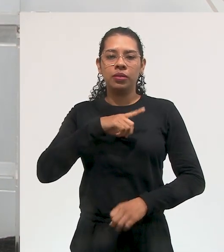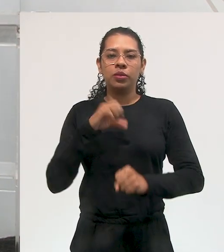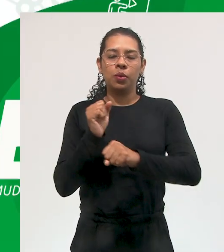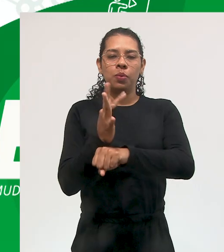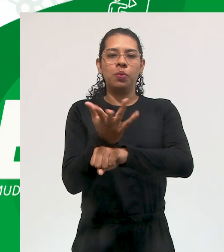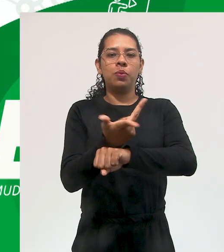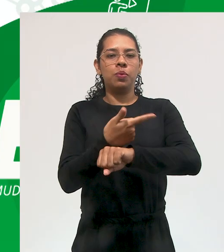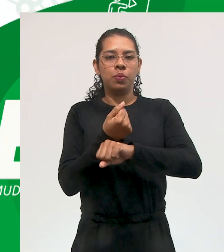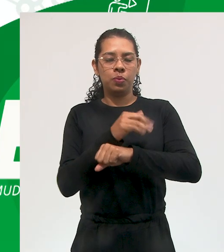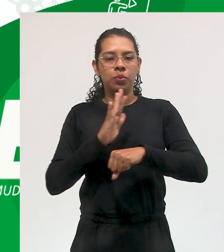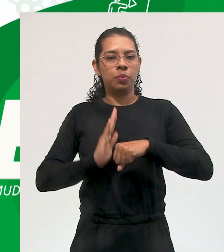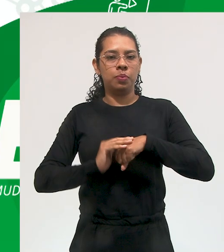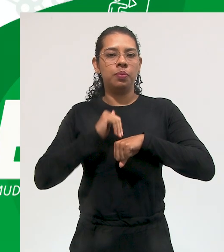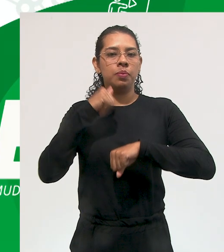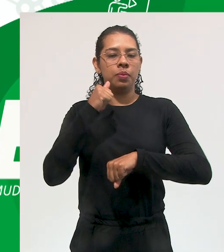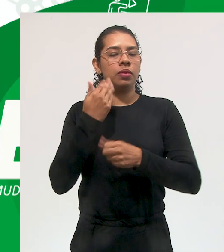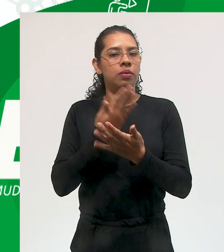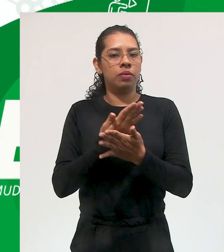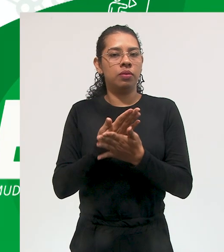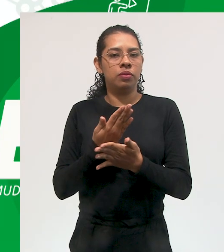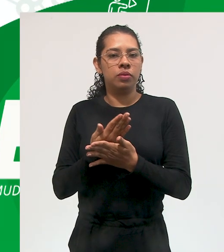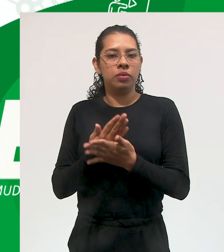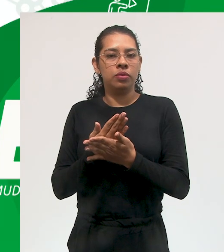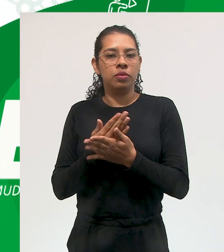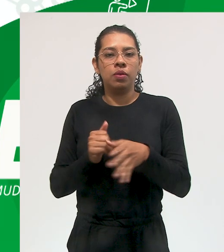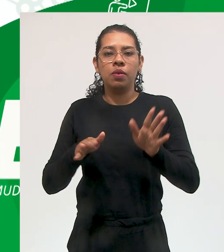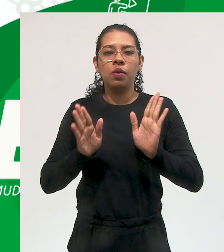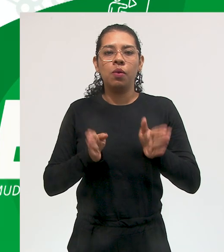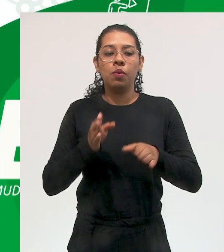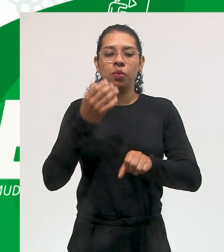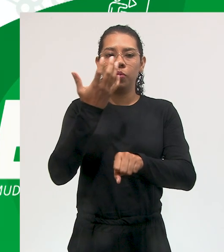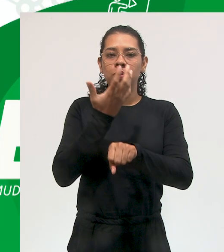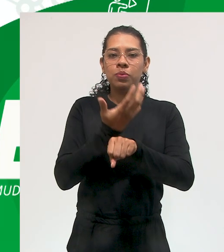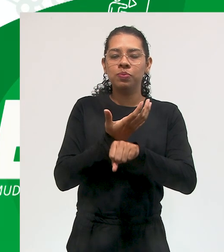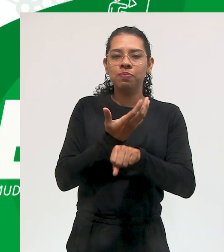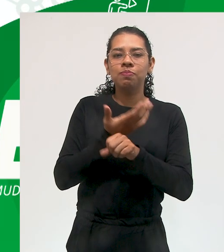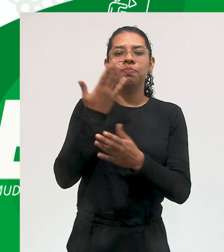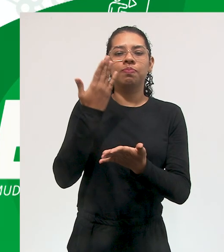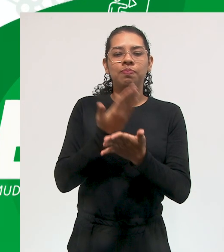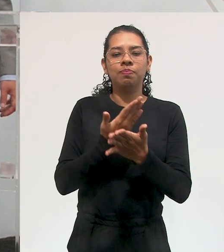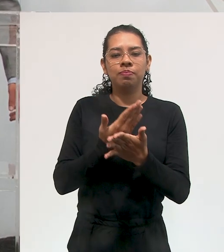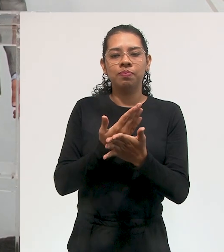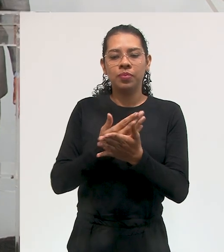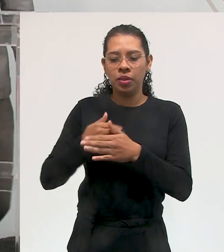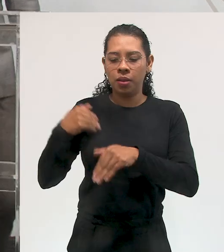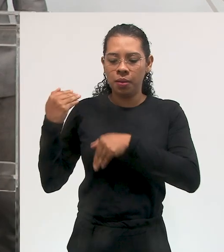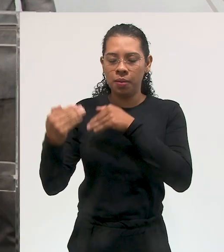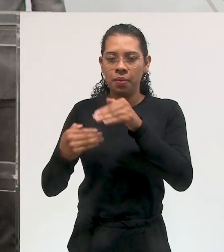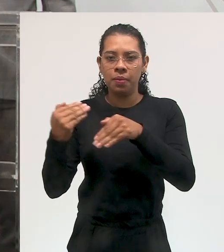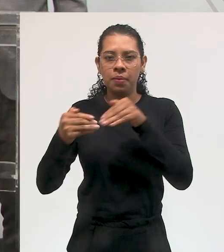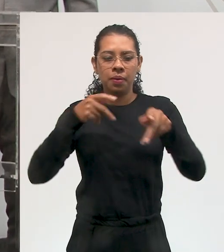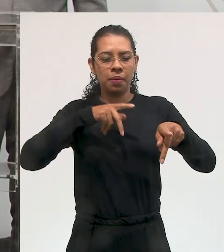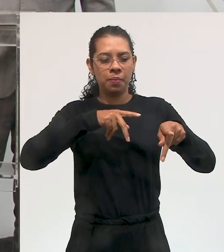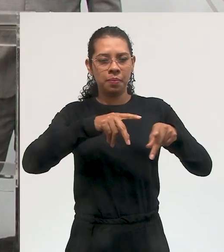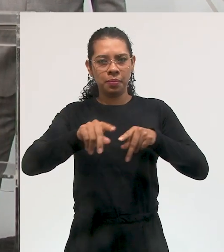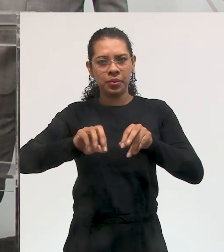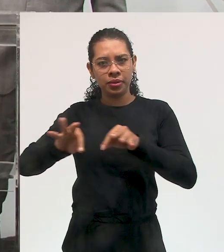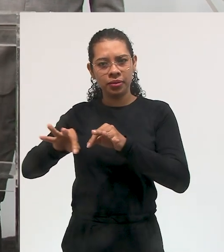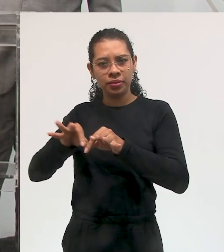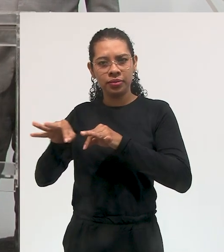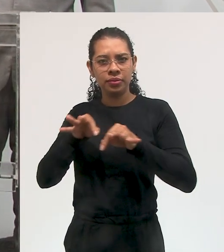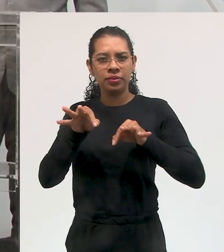competências. Então, a ideia hoje é a gente fazer essa formação continuada, como o próprio nome diz, né? Continuada de verdade, ter um